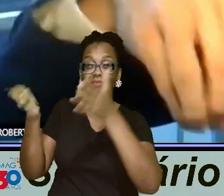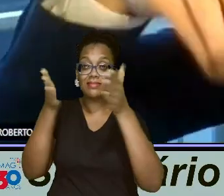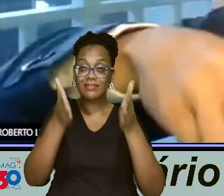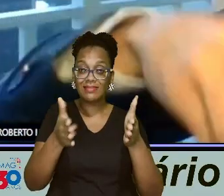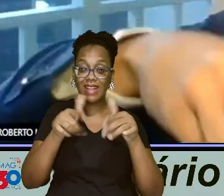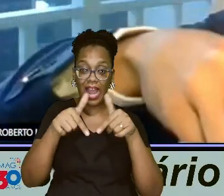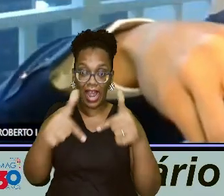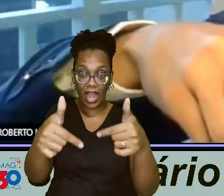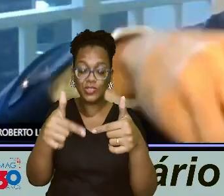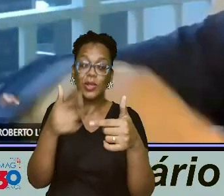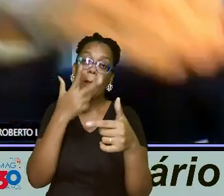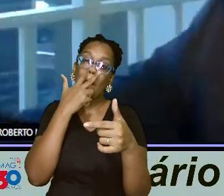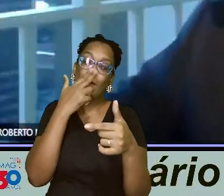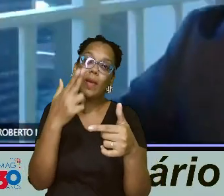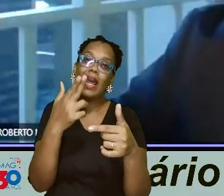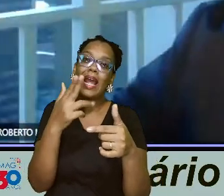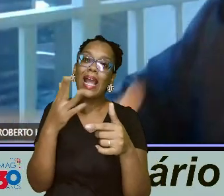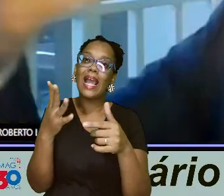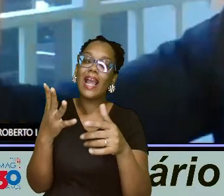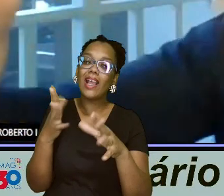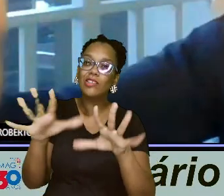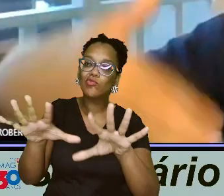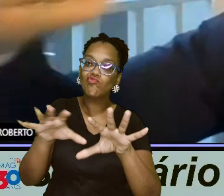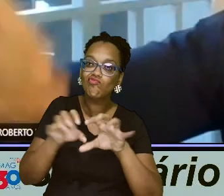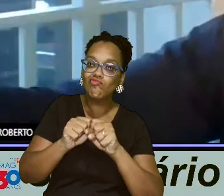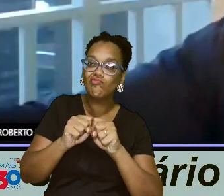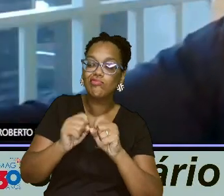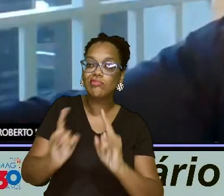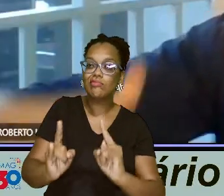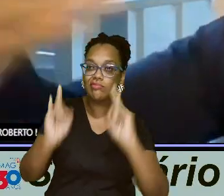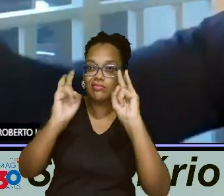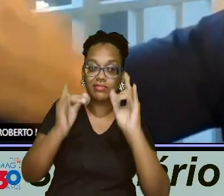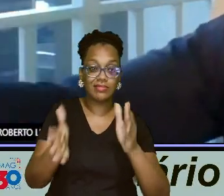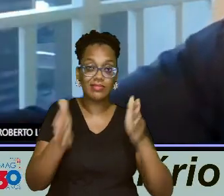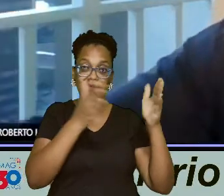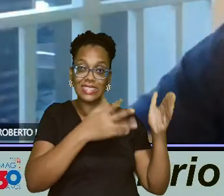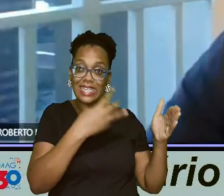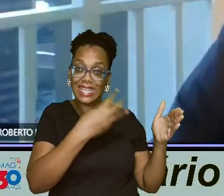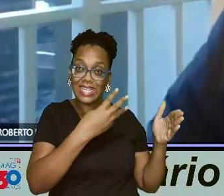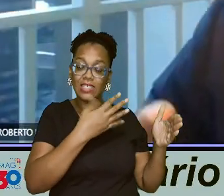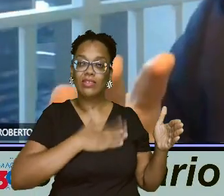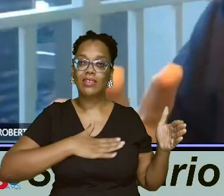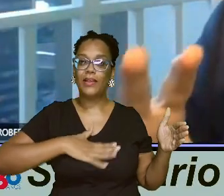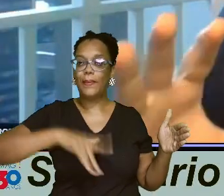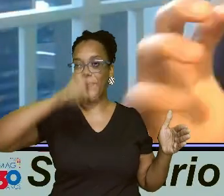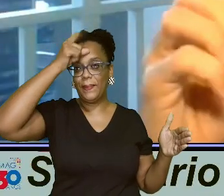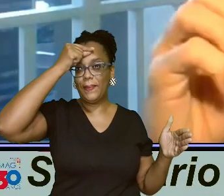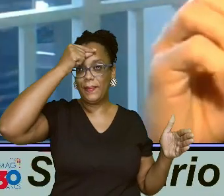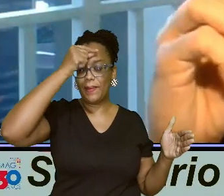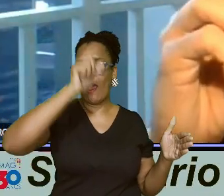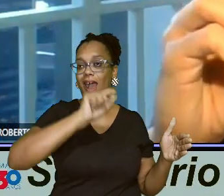o ato de constrição patrimonial, e o terceiro, justamente a satisfação, ou seja, a alienação dos bens,